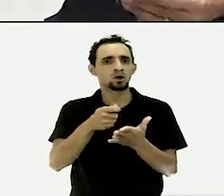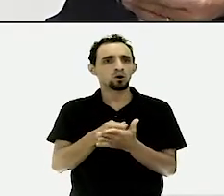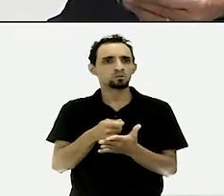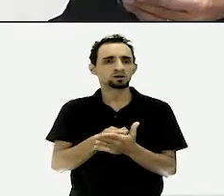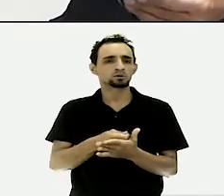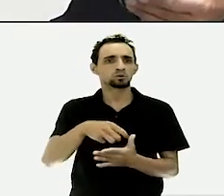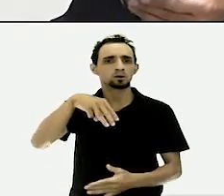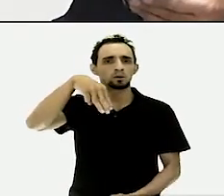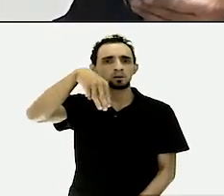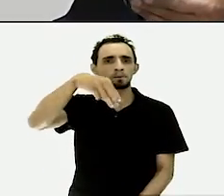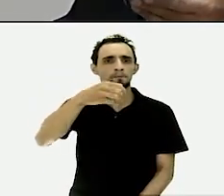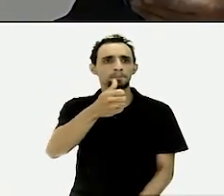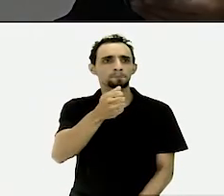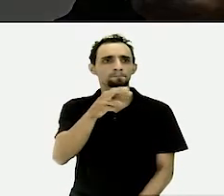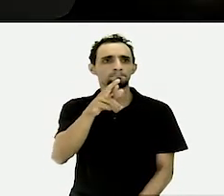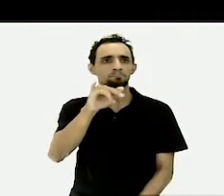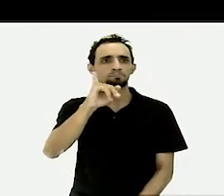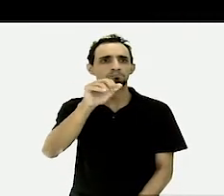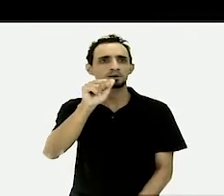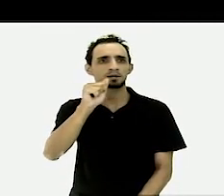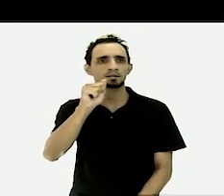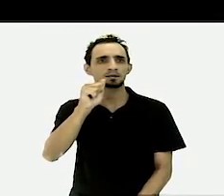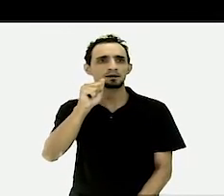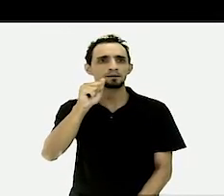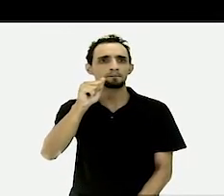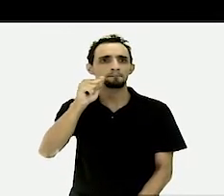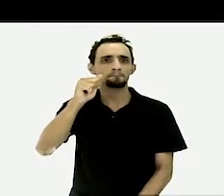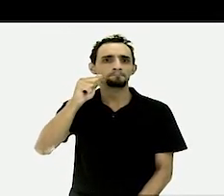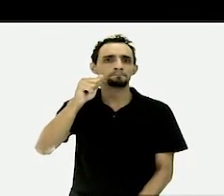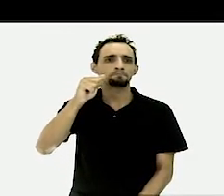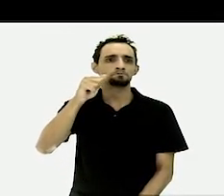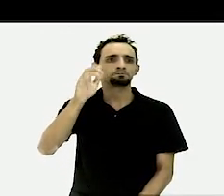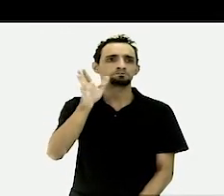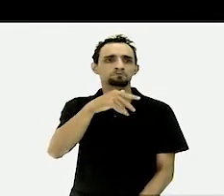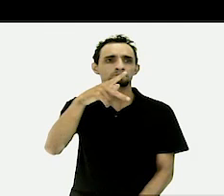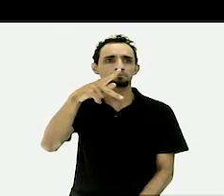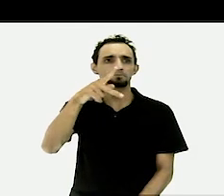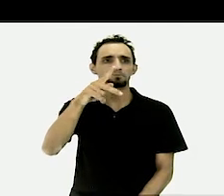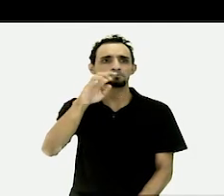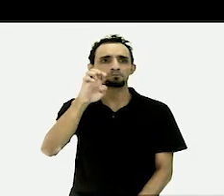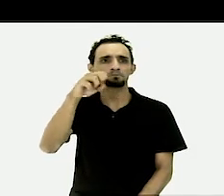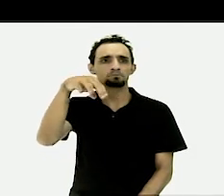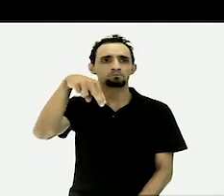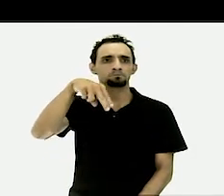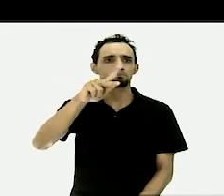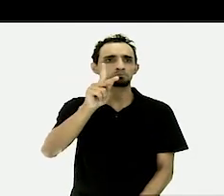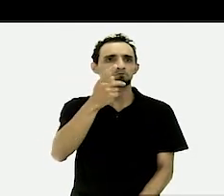Mas repercutiu bastante, sim, né? Sim, com certeza. Então, tanto ele, para qualquer um que bate mulher aí,